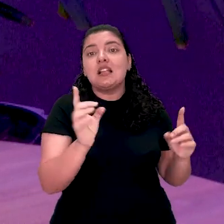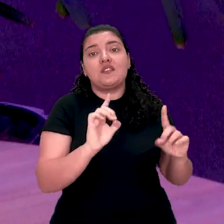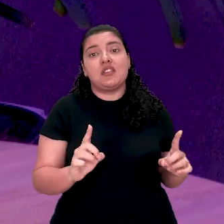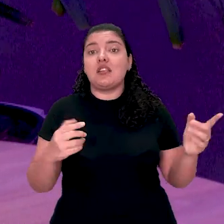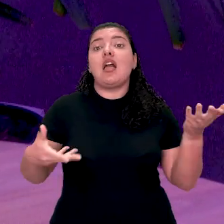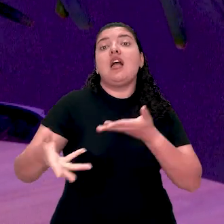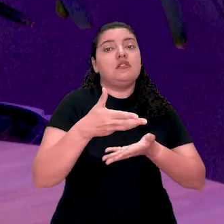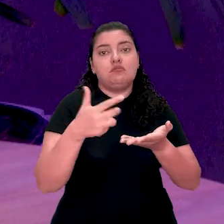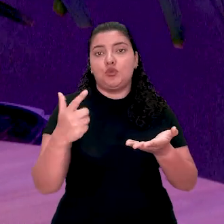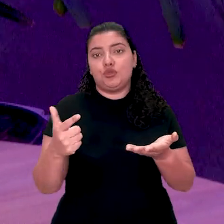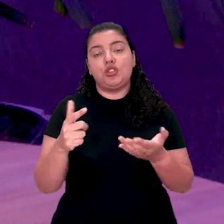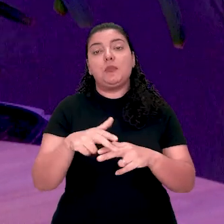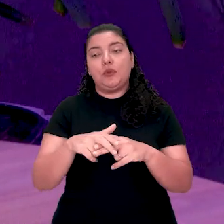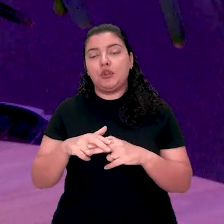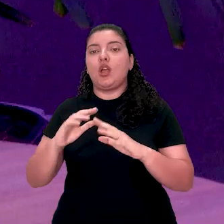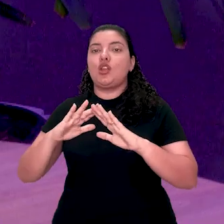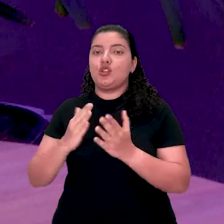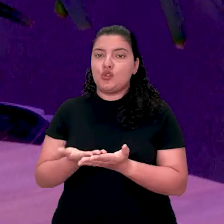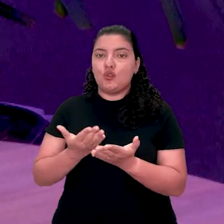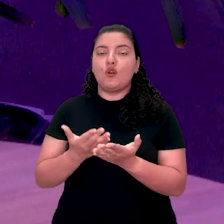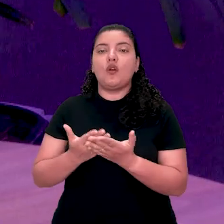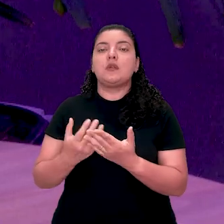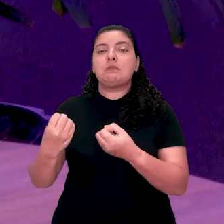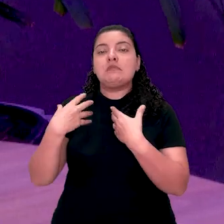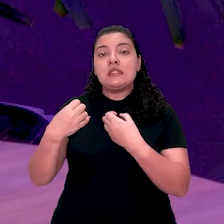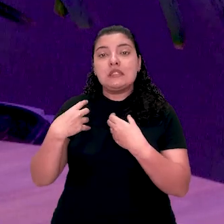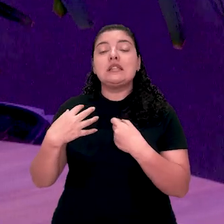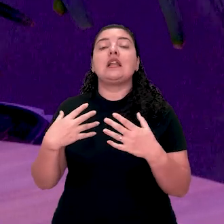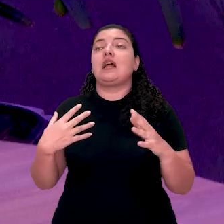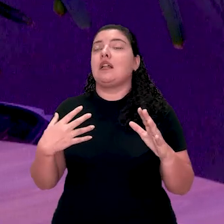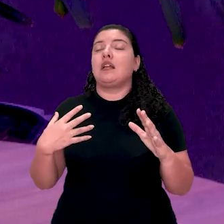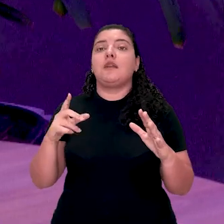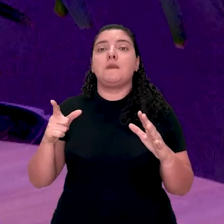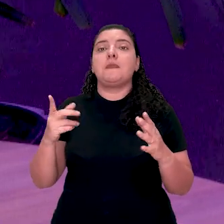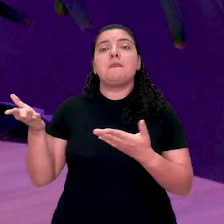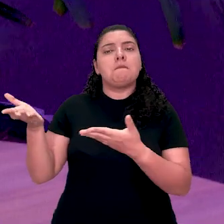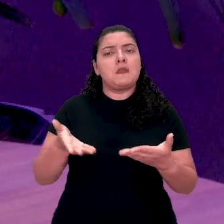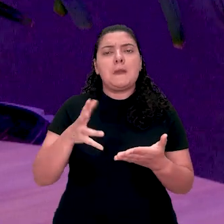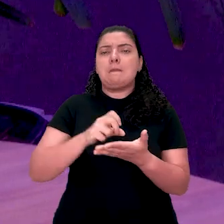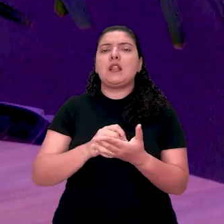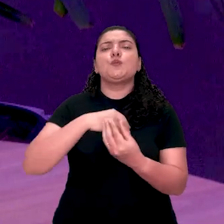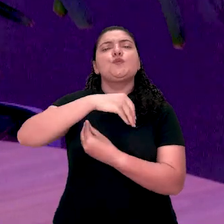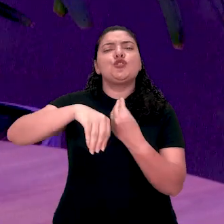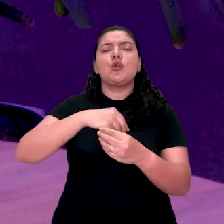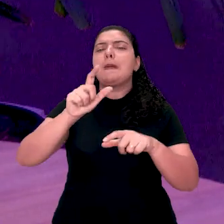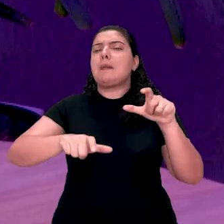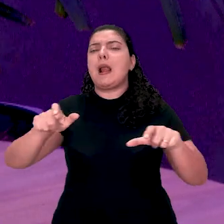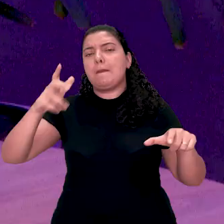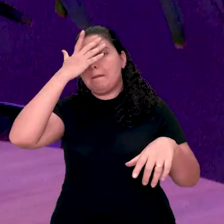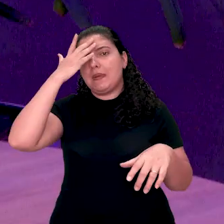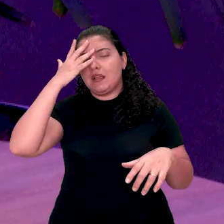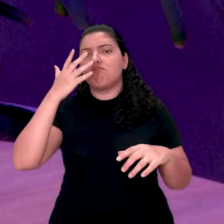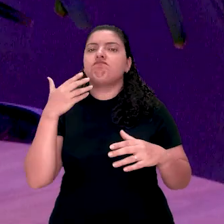A partir do momento que a escola começa a receber, a escola de ensino regular, ela começa a receber, eu acho que aí sim começa um